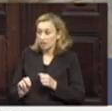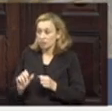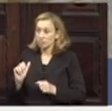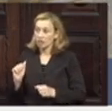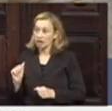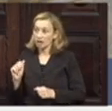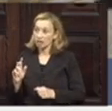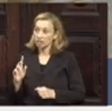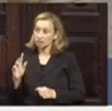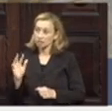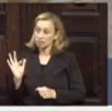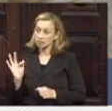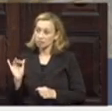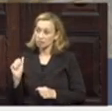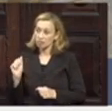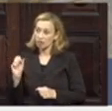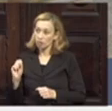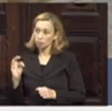da Petrobras.